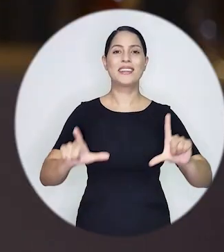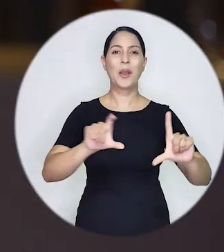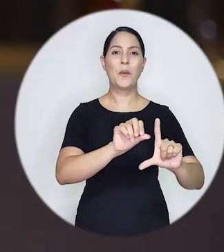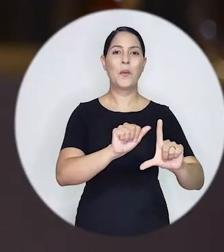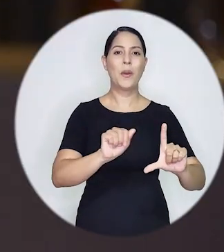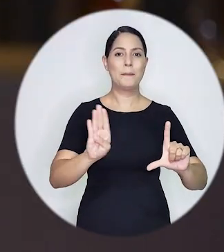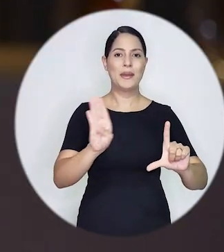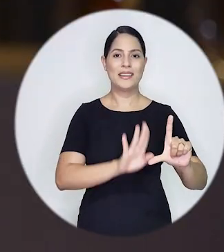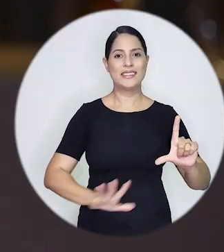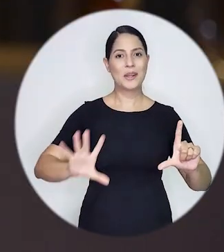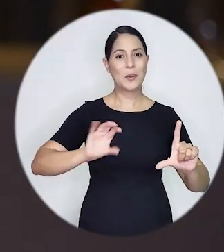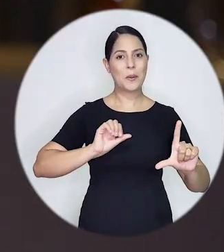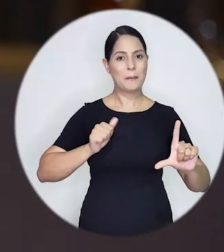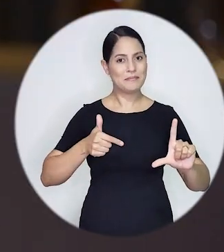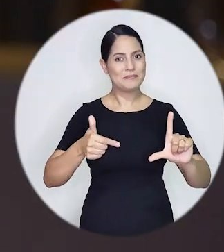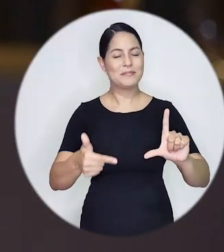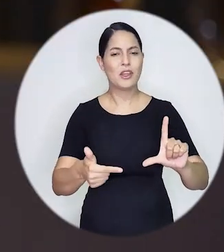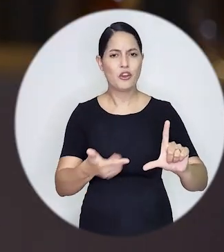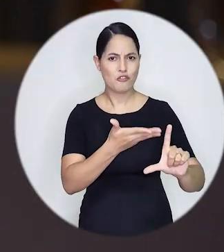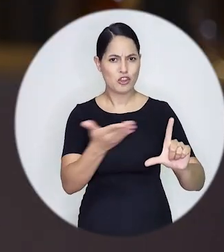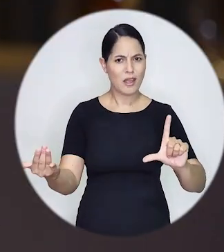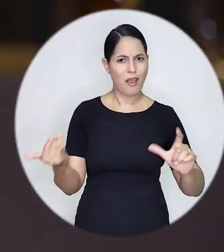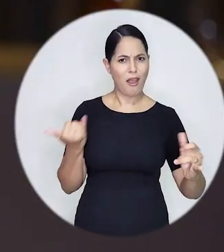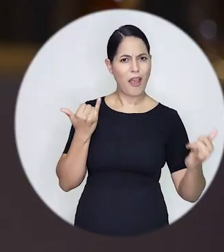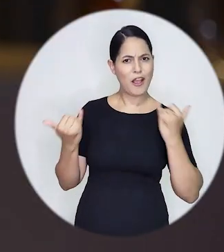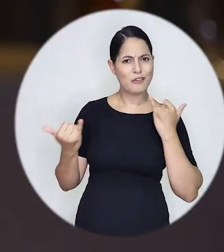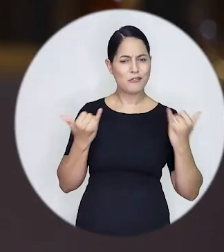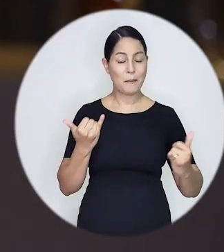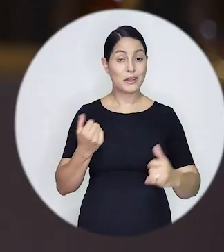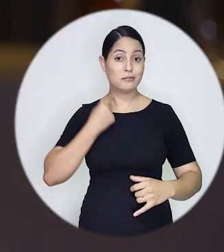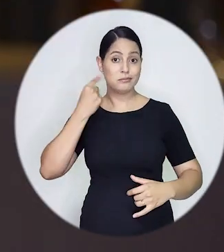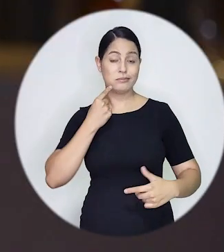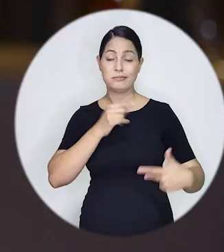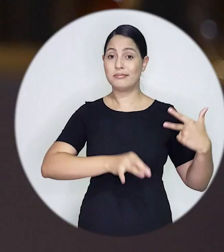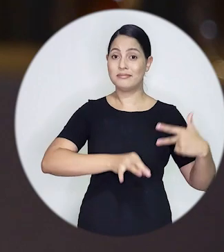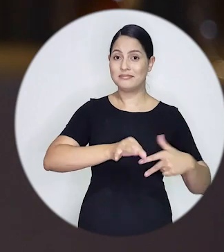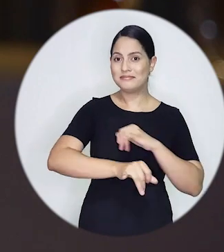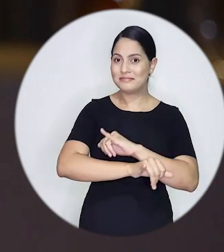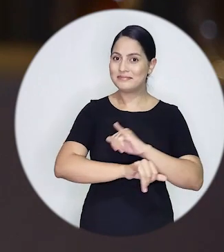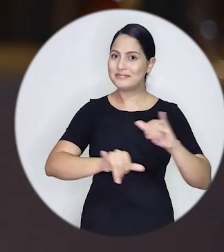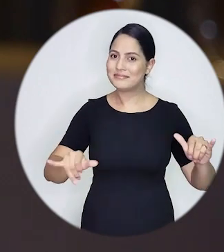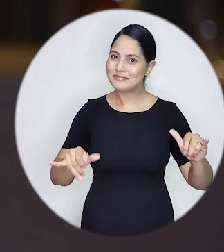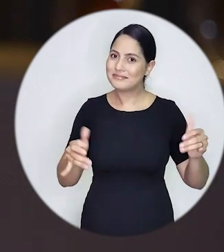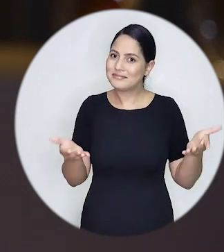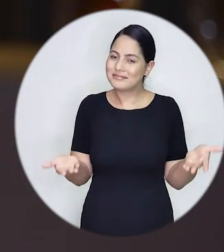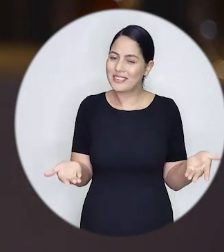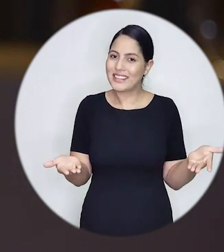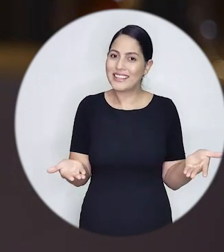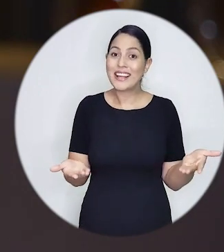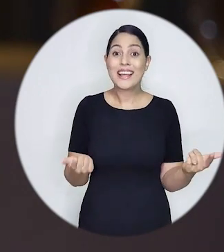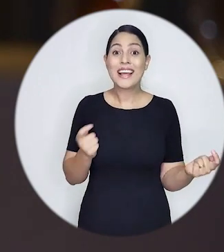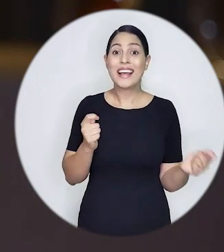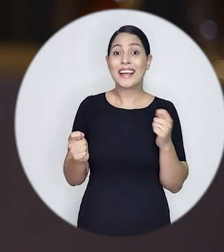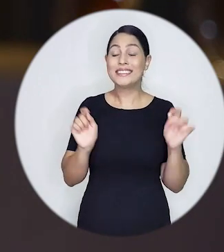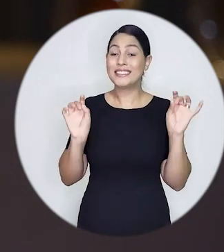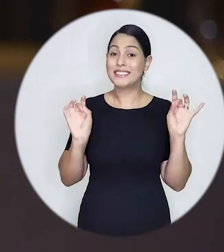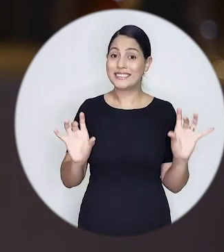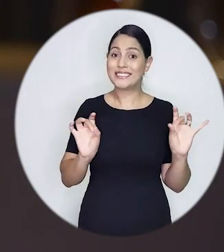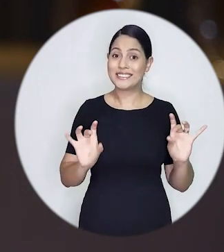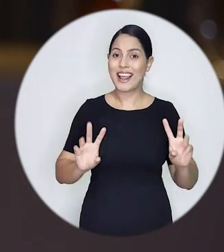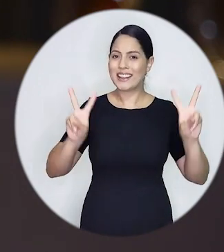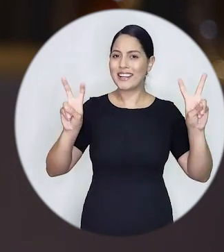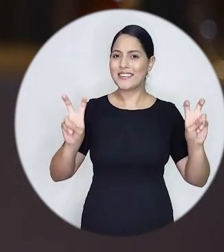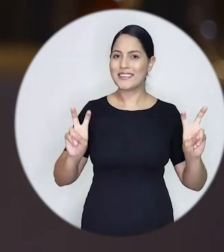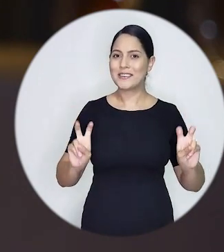Este programa é mais uma produção da Ordem dos Advogados do Brasil. Aqui você fica por dentro das informações da advocacia